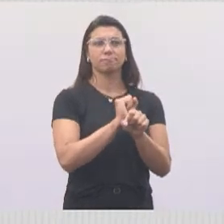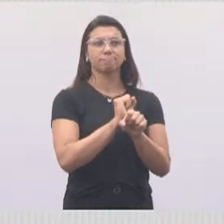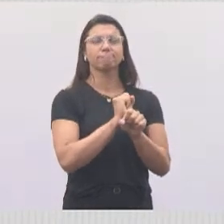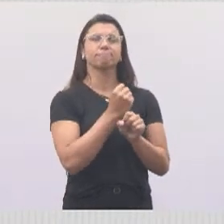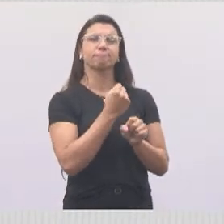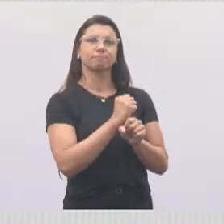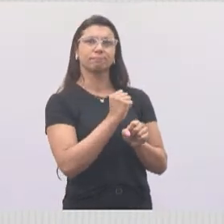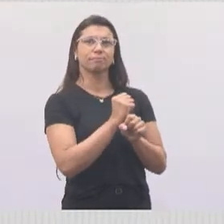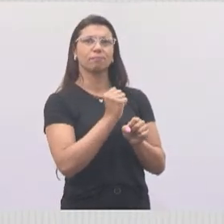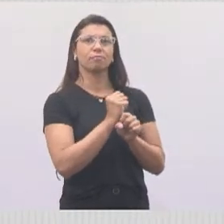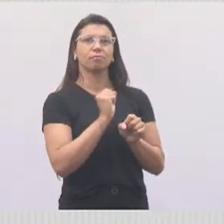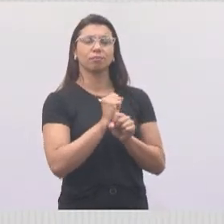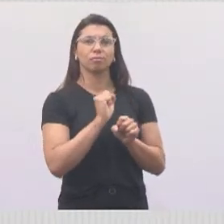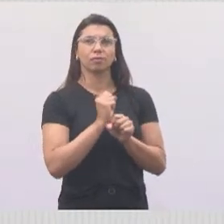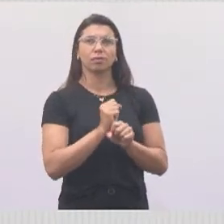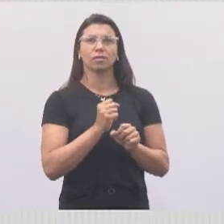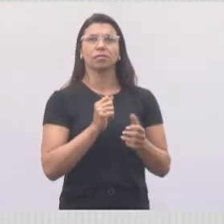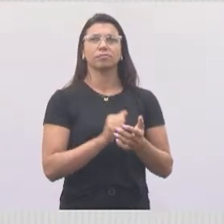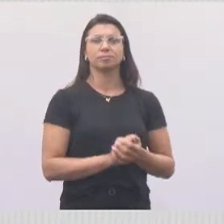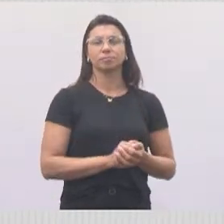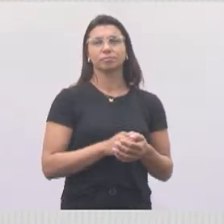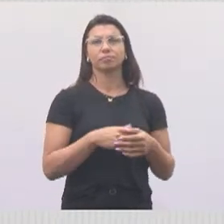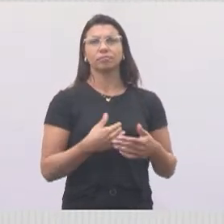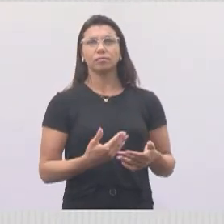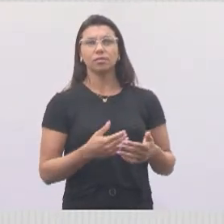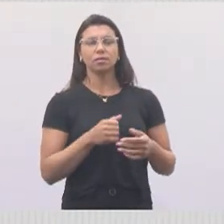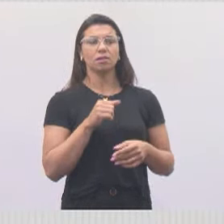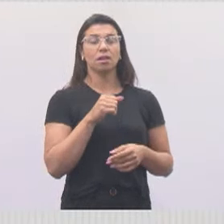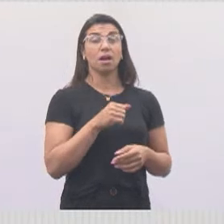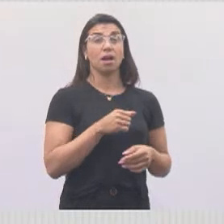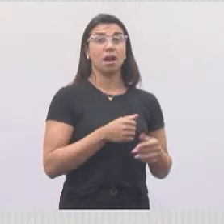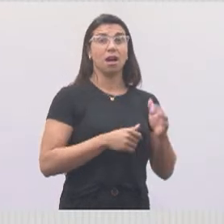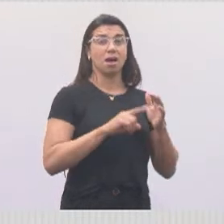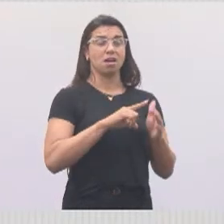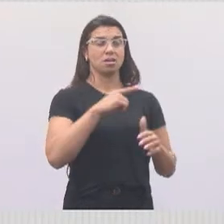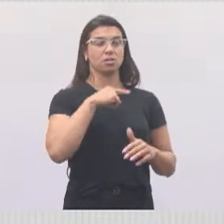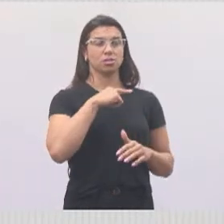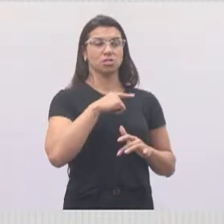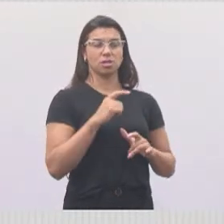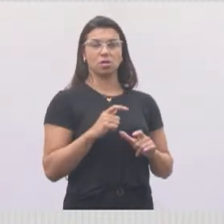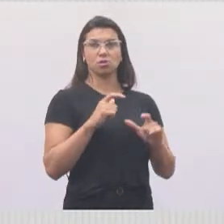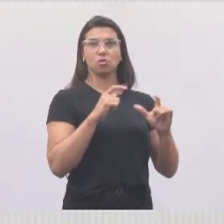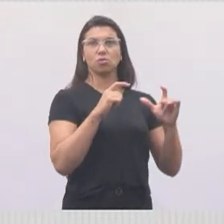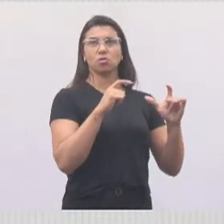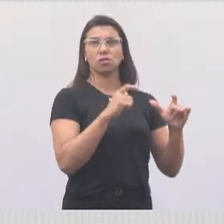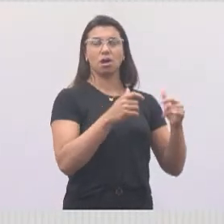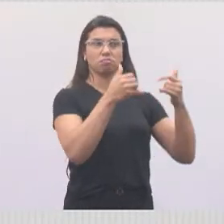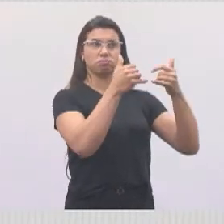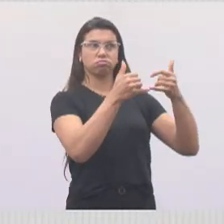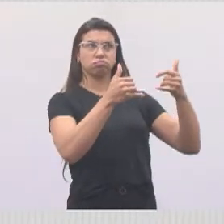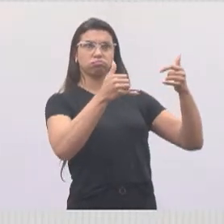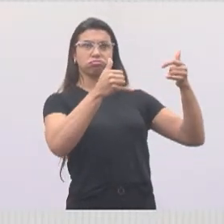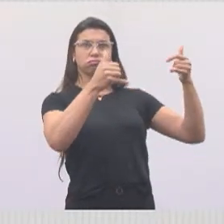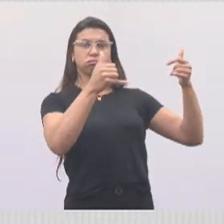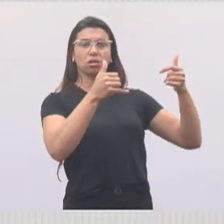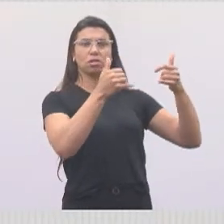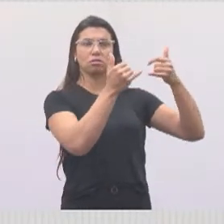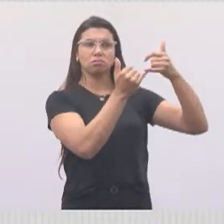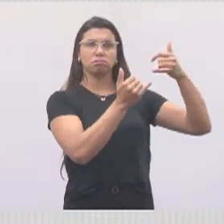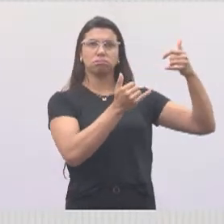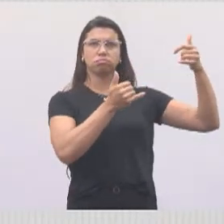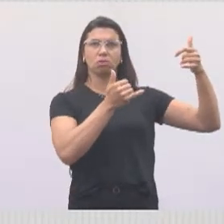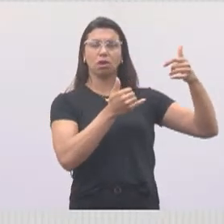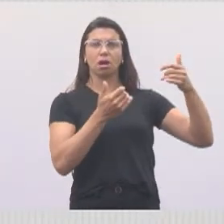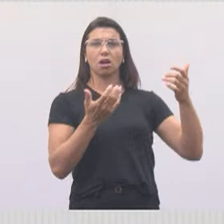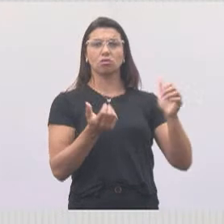é a antiga horta comunitária, onde tinha as torres de energia. Nós conseguimos, junto à